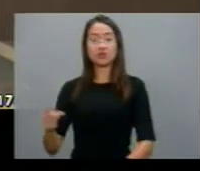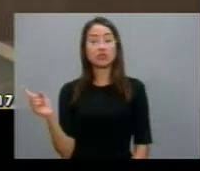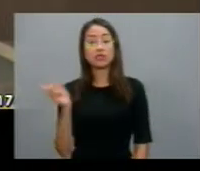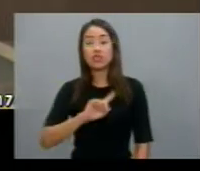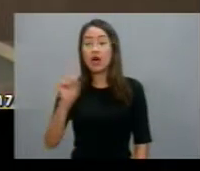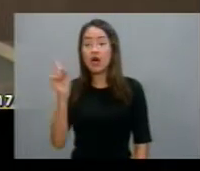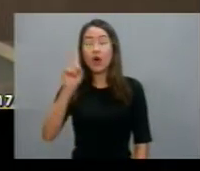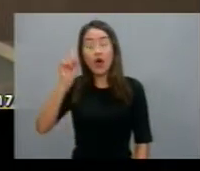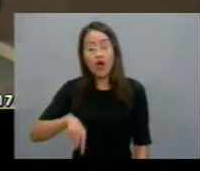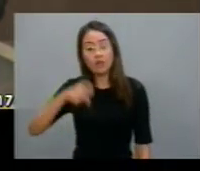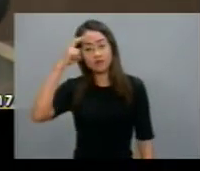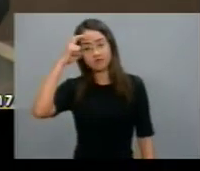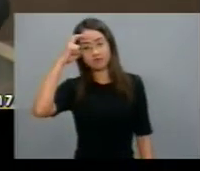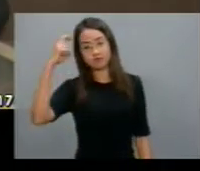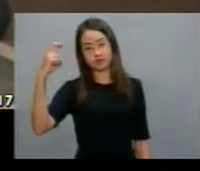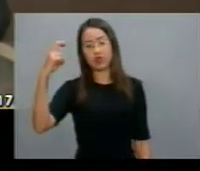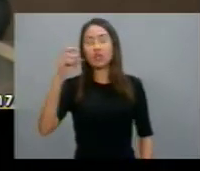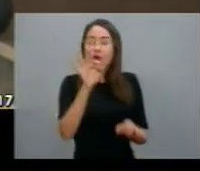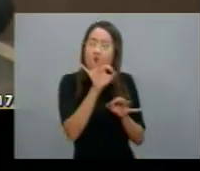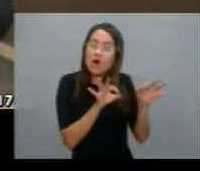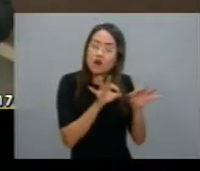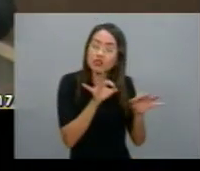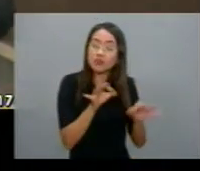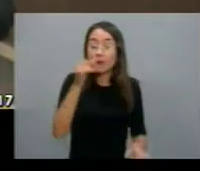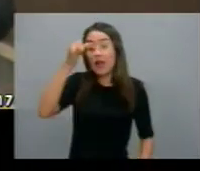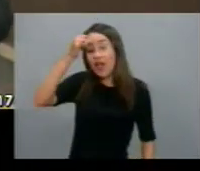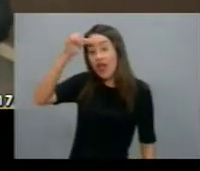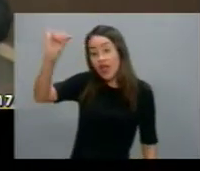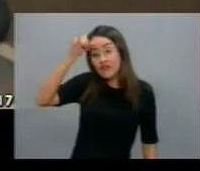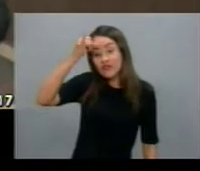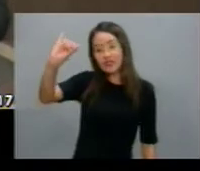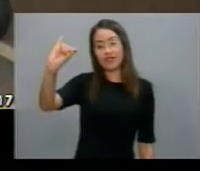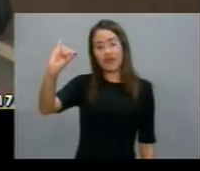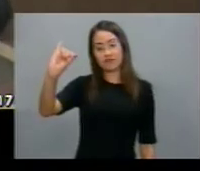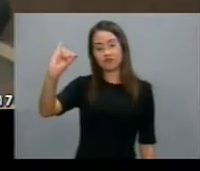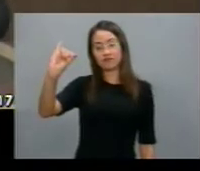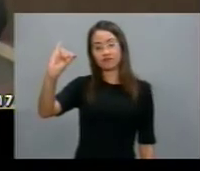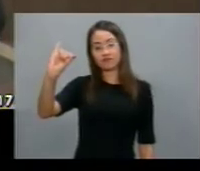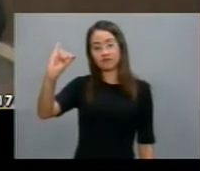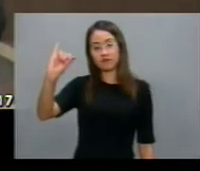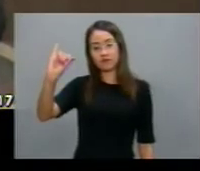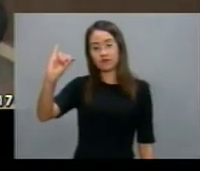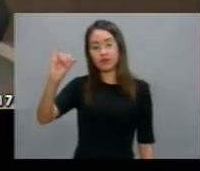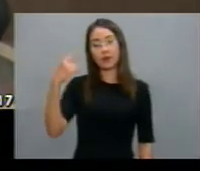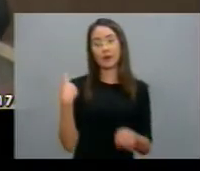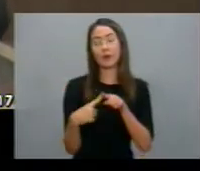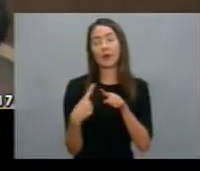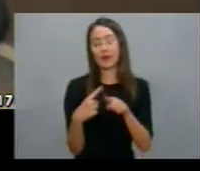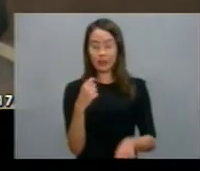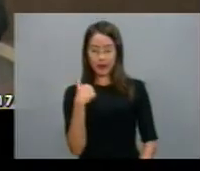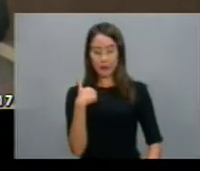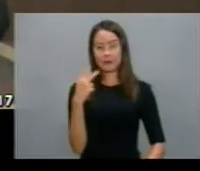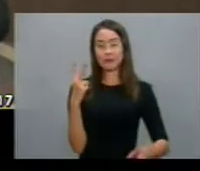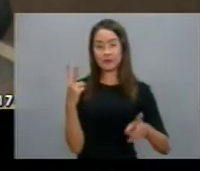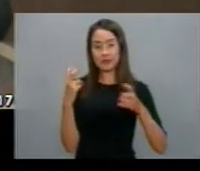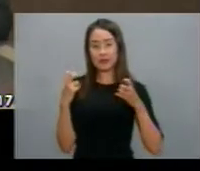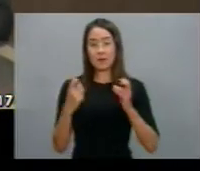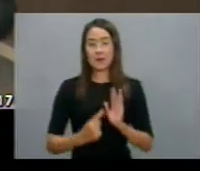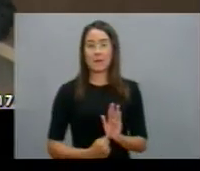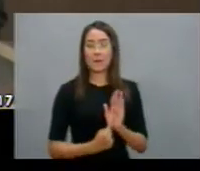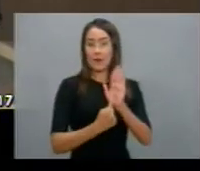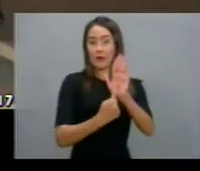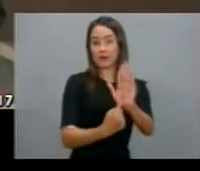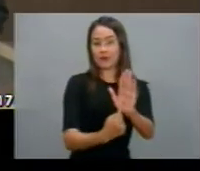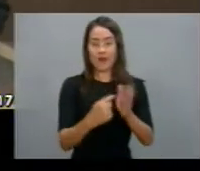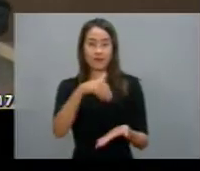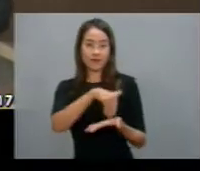prevenir do que exortar nas mídias sociais um autoelogio, uma autoproclamada